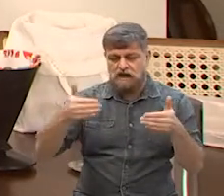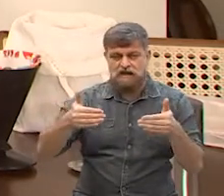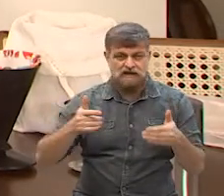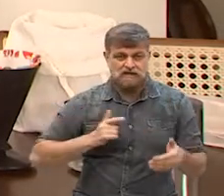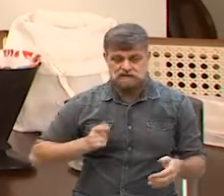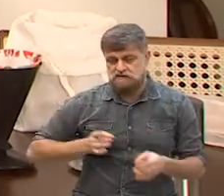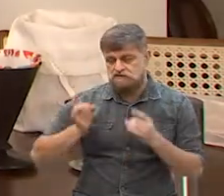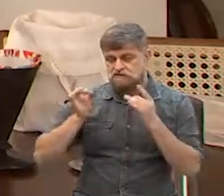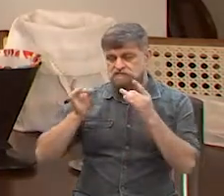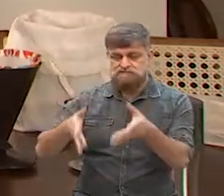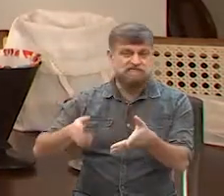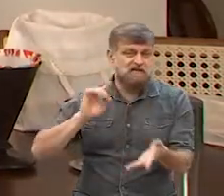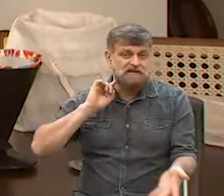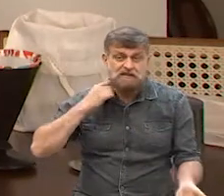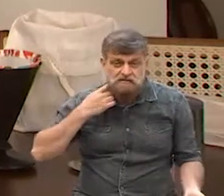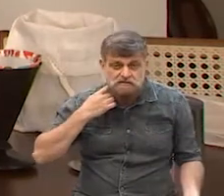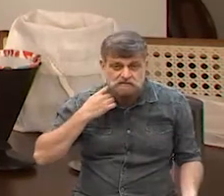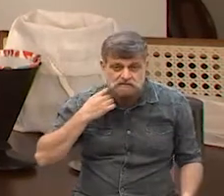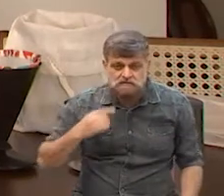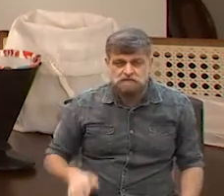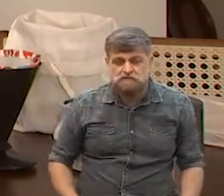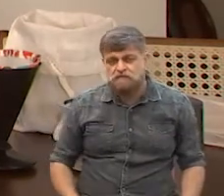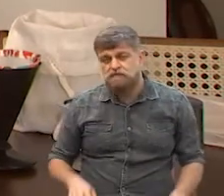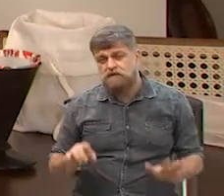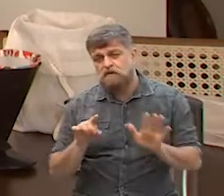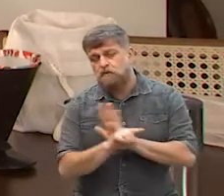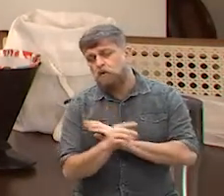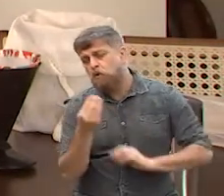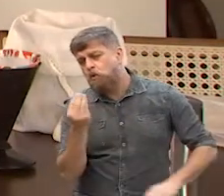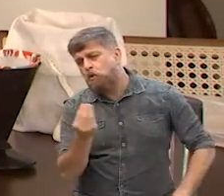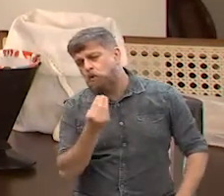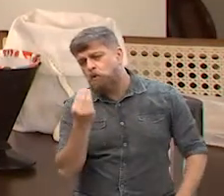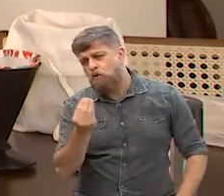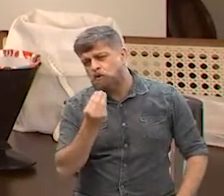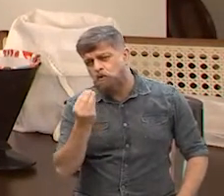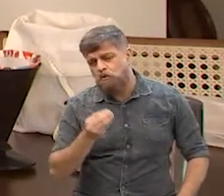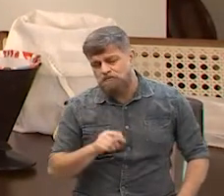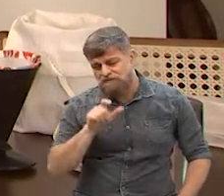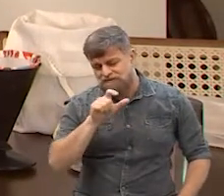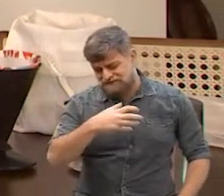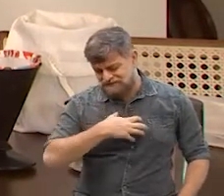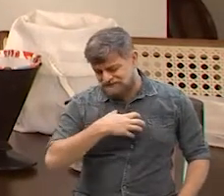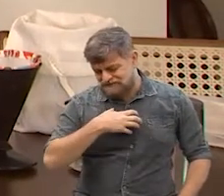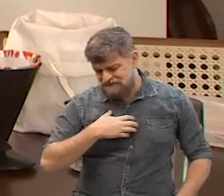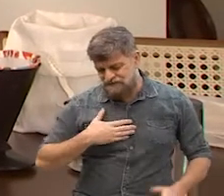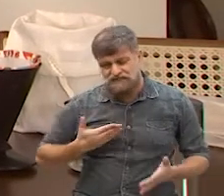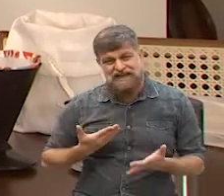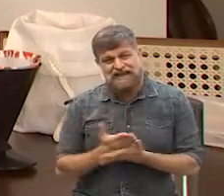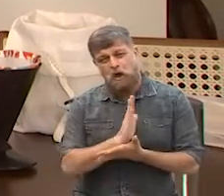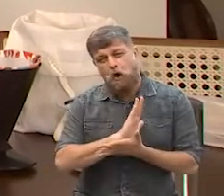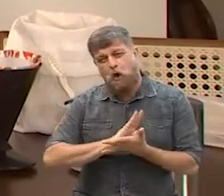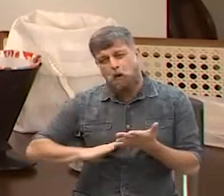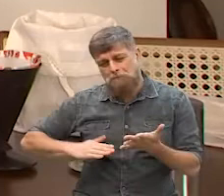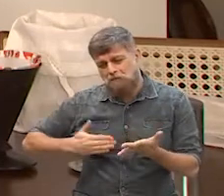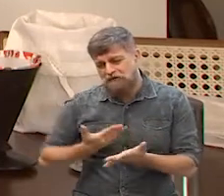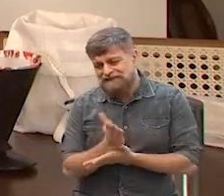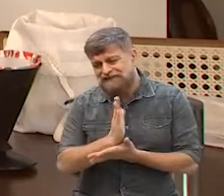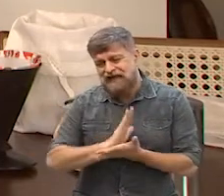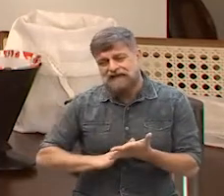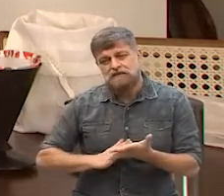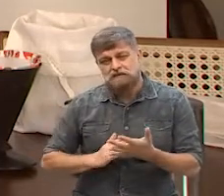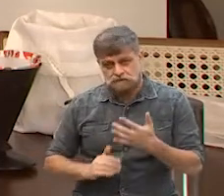vai pro lixo. Como é essa... Isso te incomoda, te incomodava? Como que foi feita essa